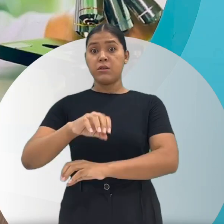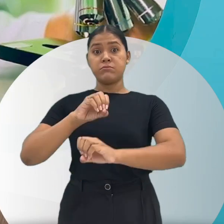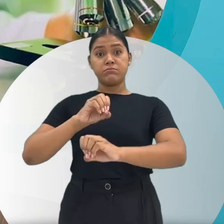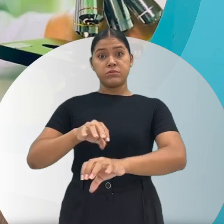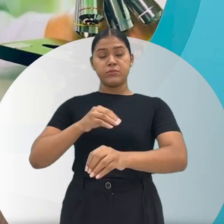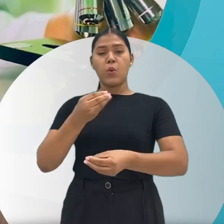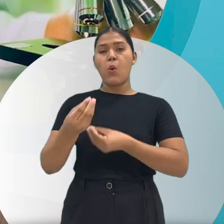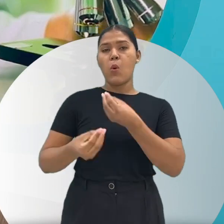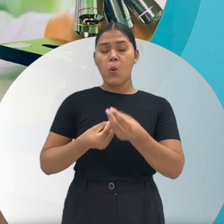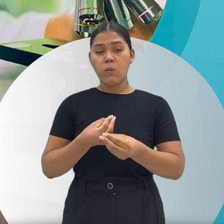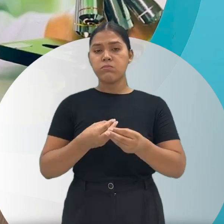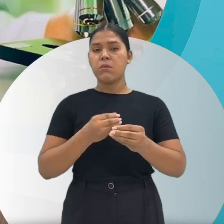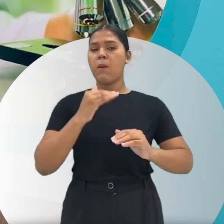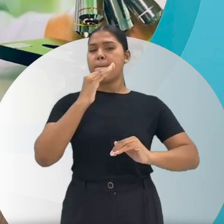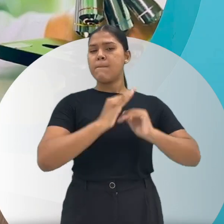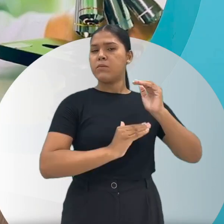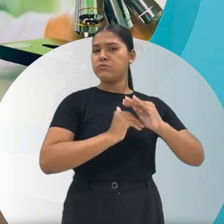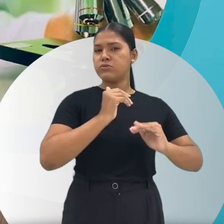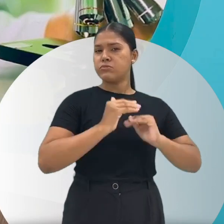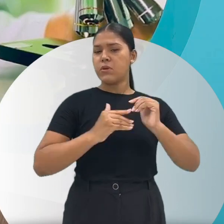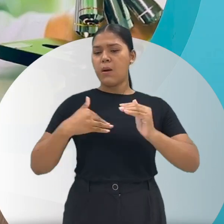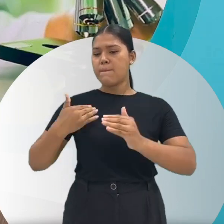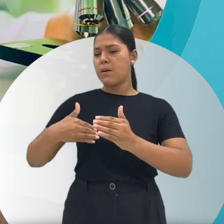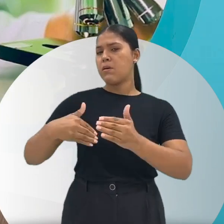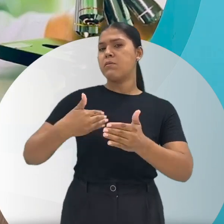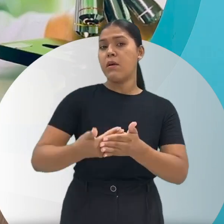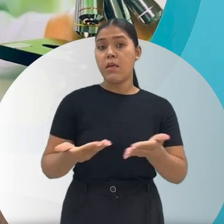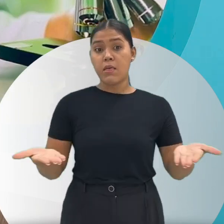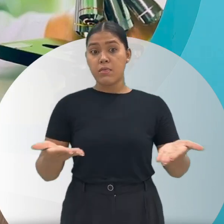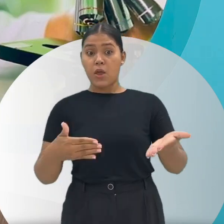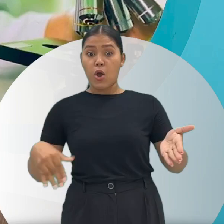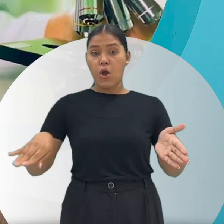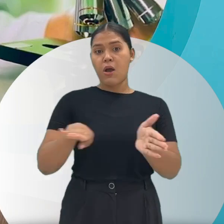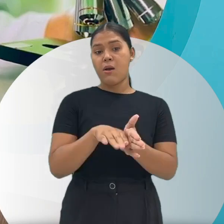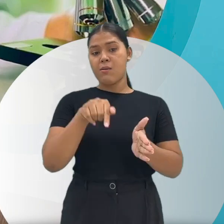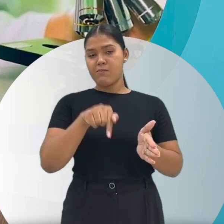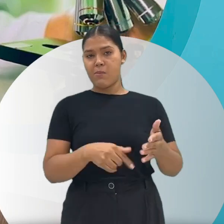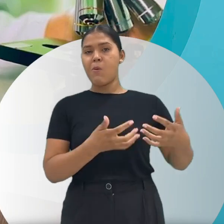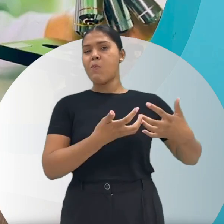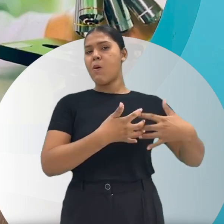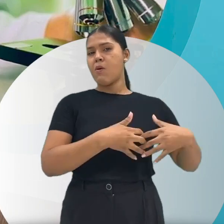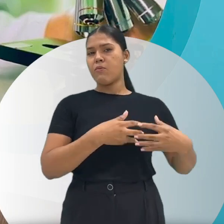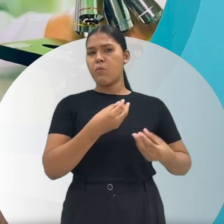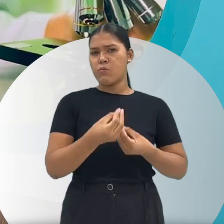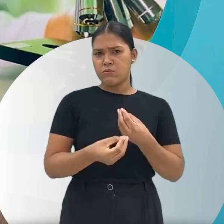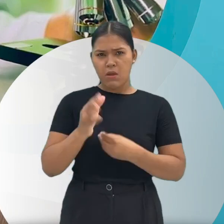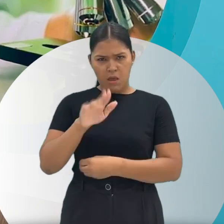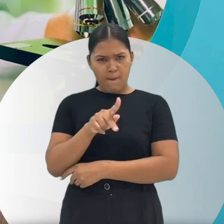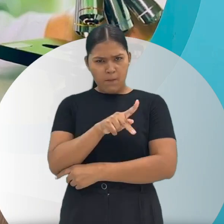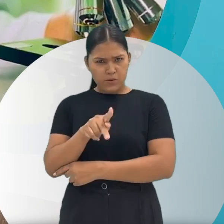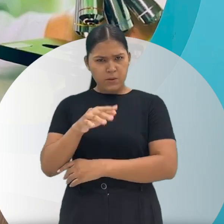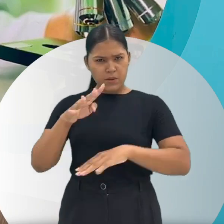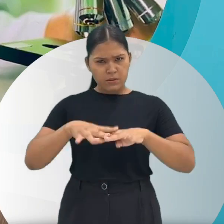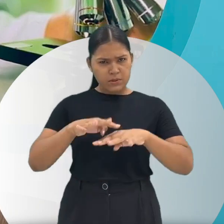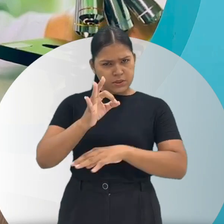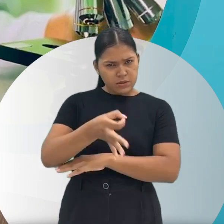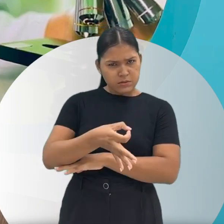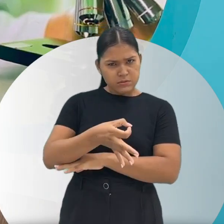A sua trajetória profissional, como foi até chegar no Instituto Federal de Rondônia. Você é professor de matemática, Sim,